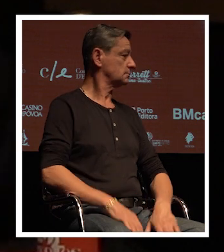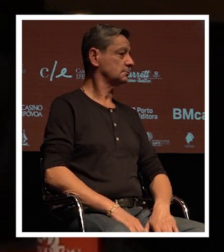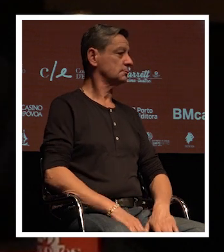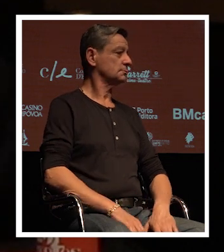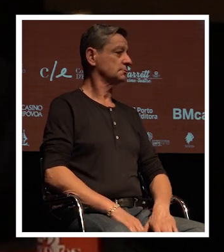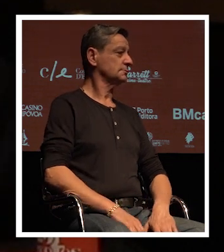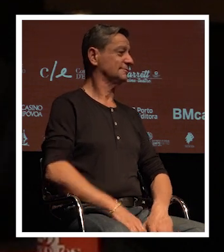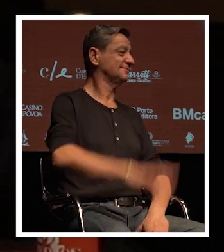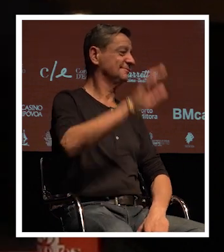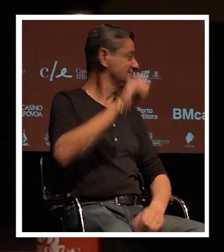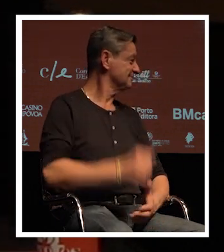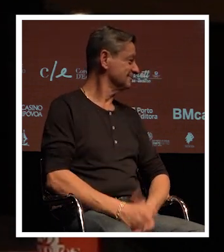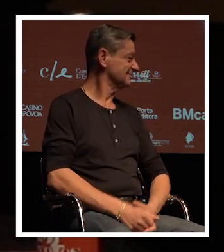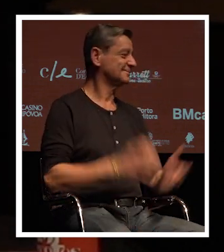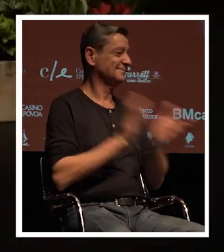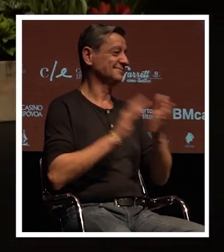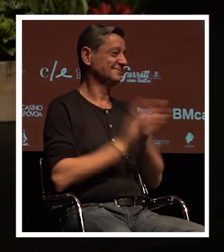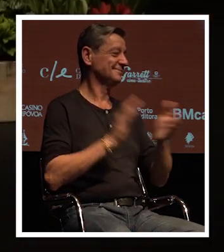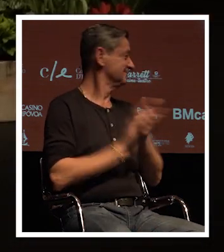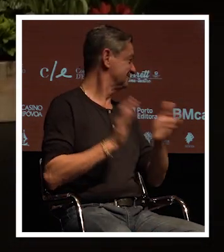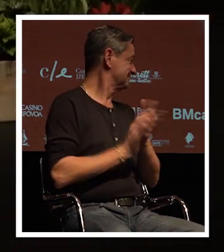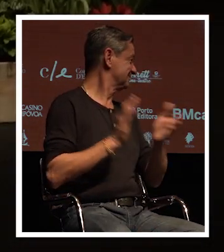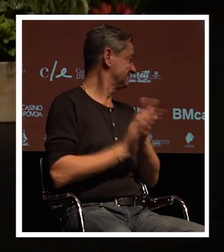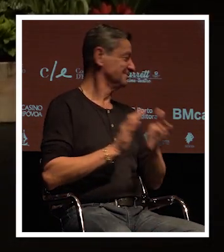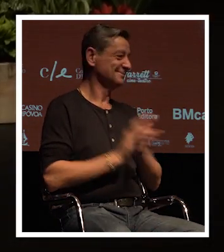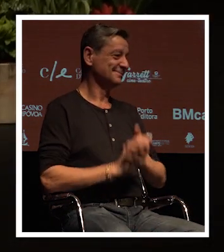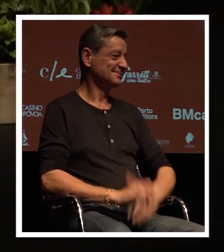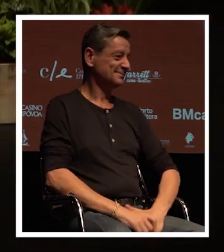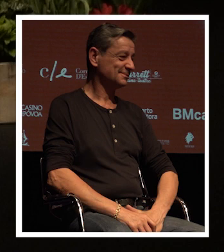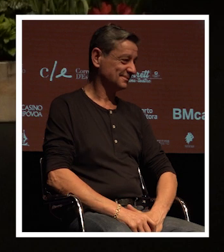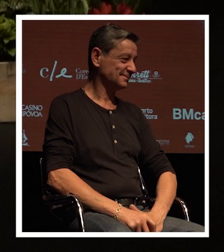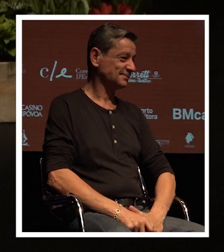pronto tá tudo bora